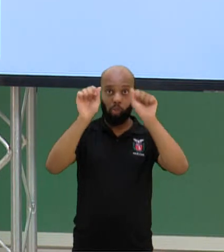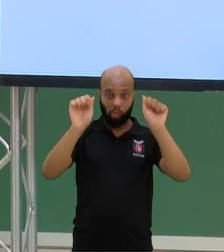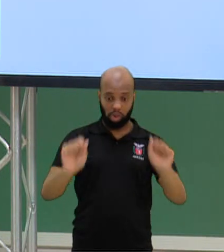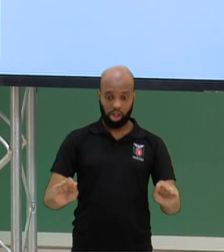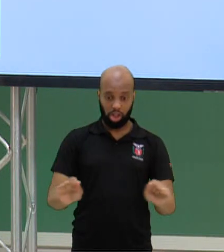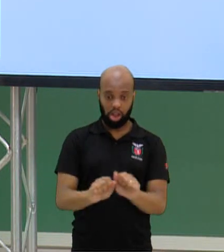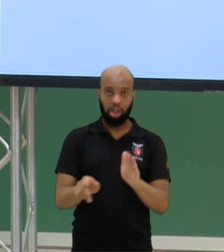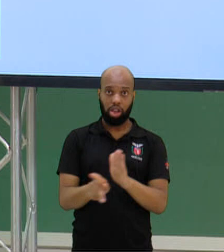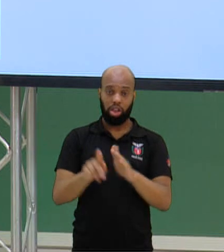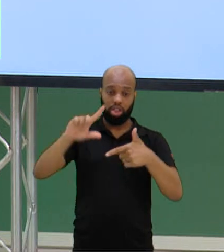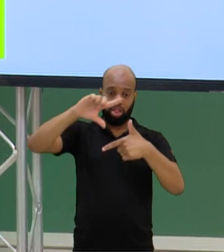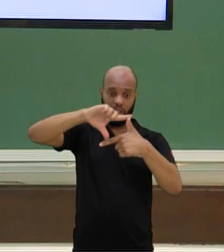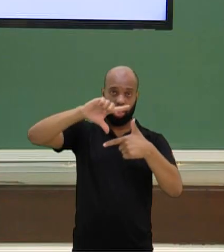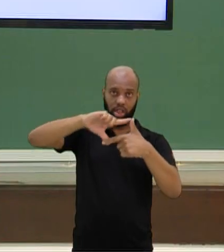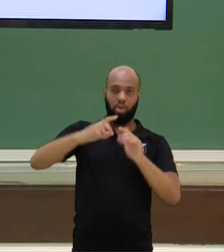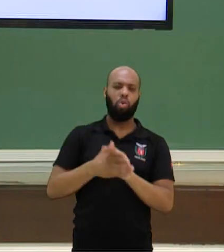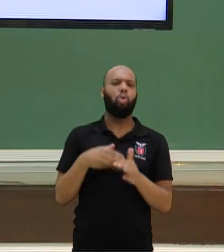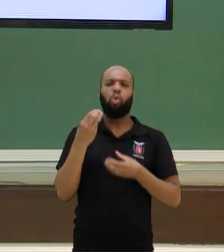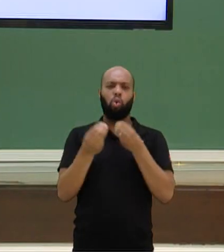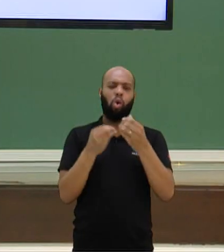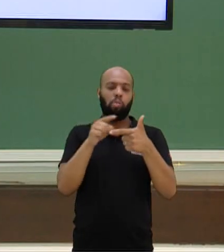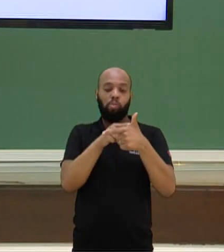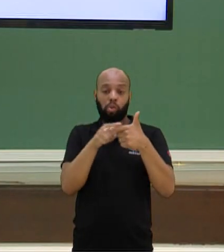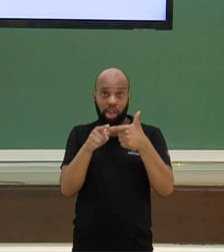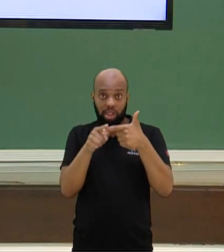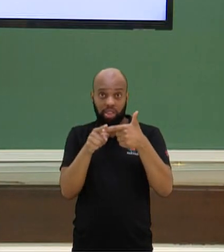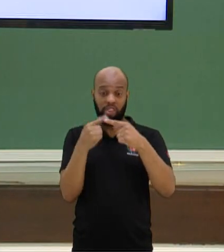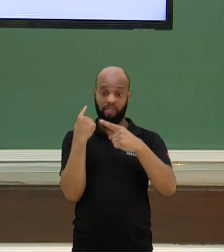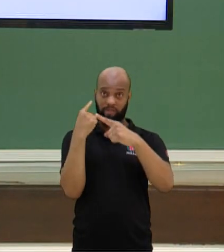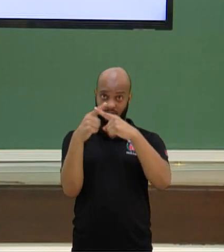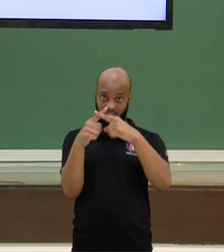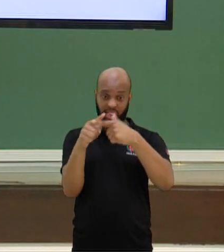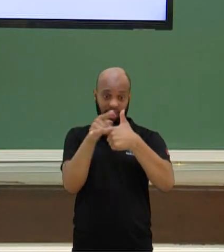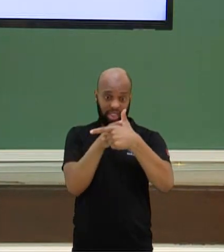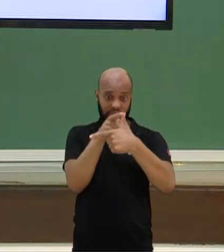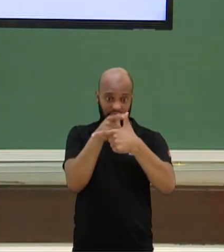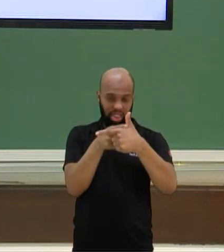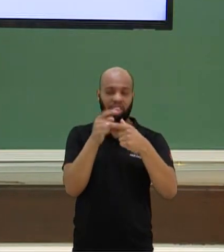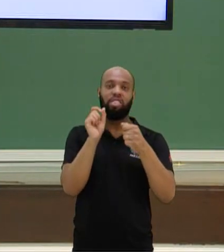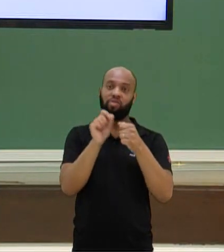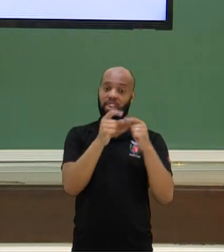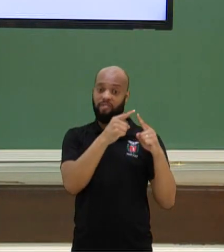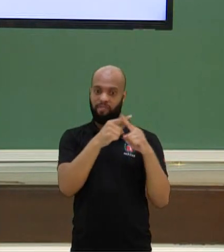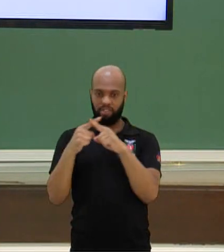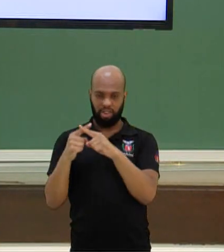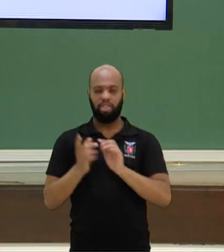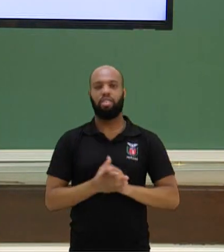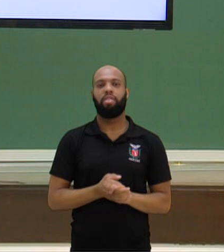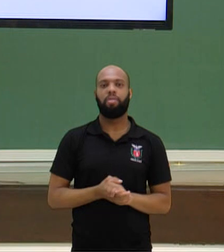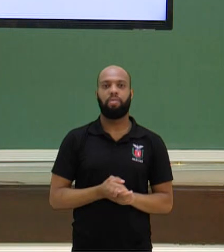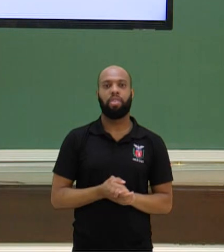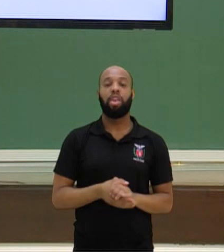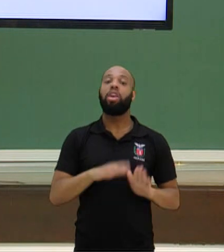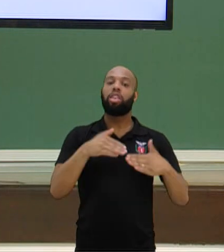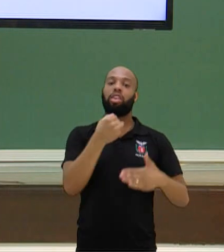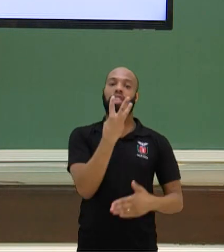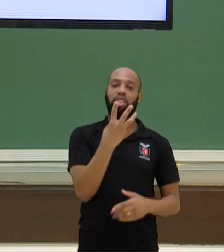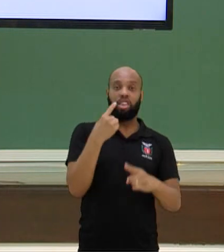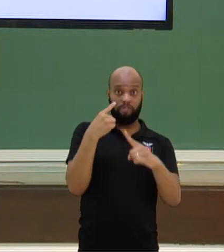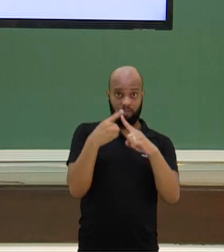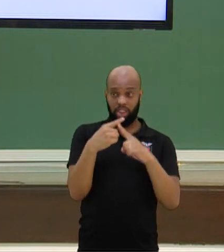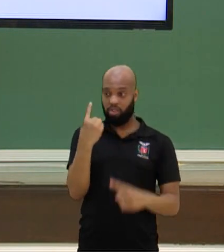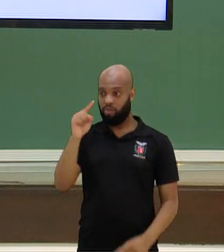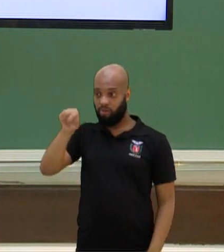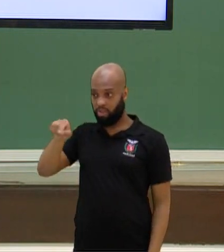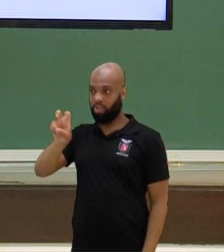é base vezes altura. Então, multiplica, certo? Vamos multiplicar ali o 3 por